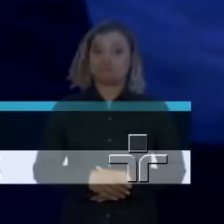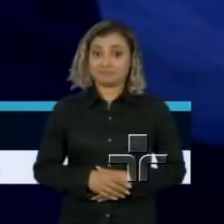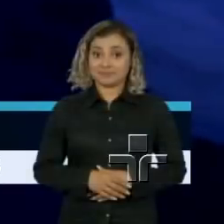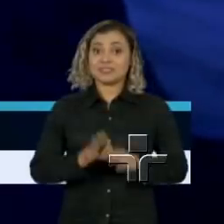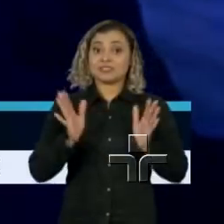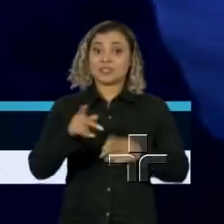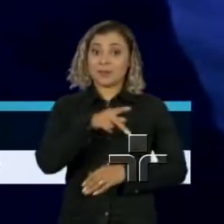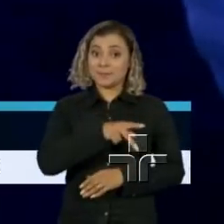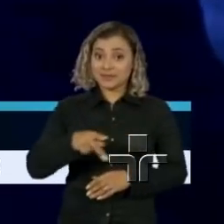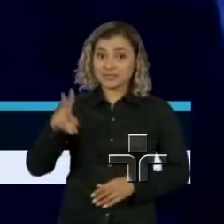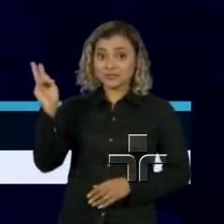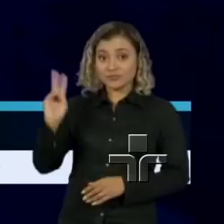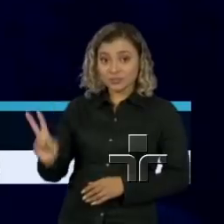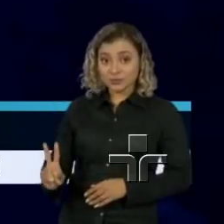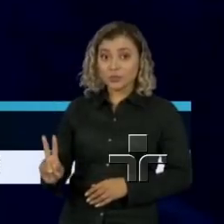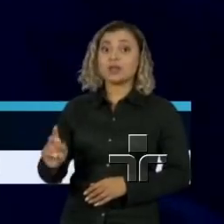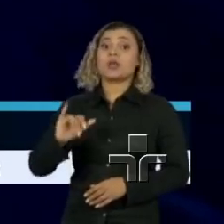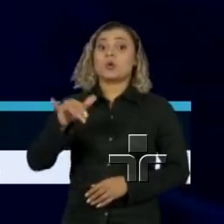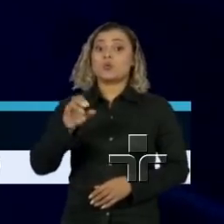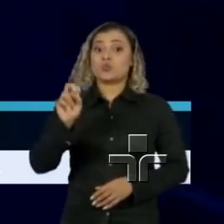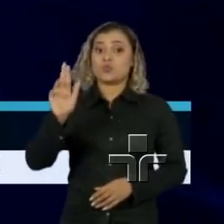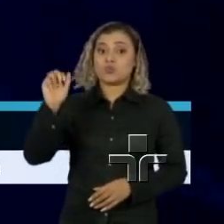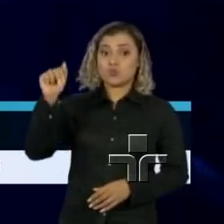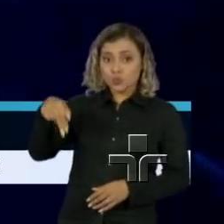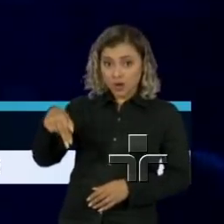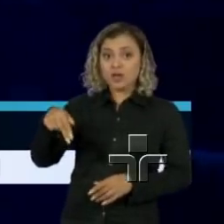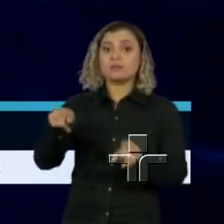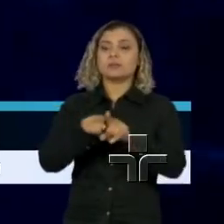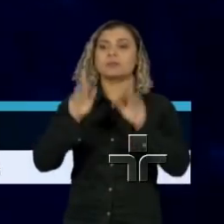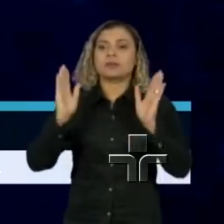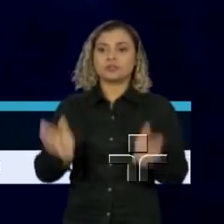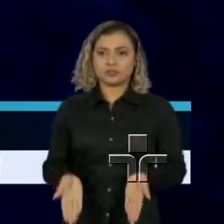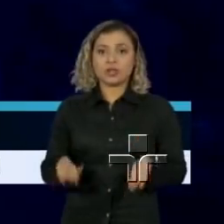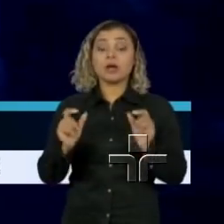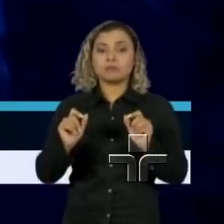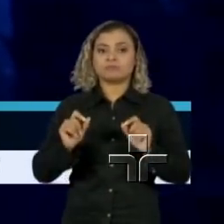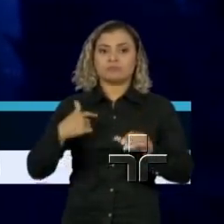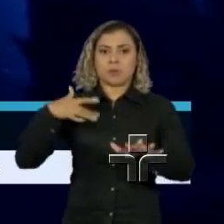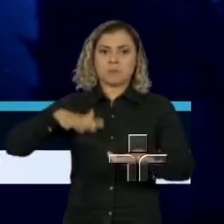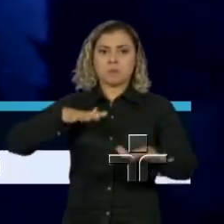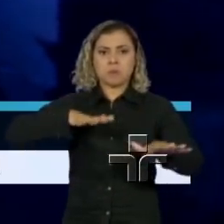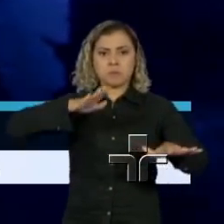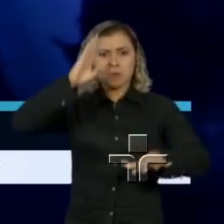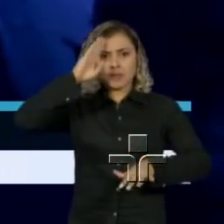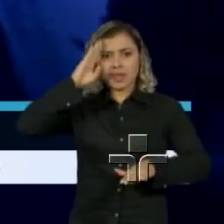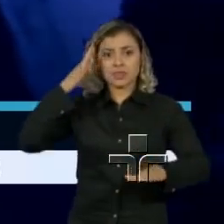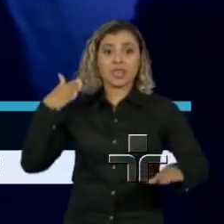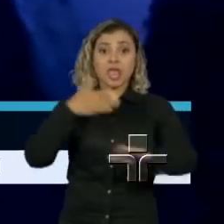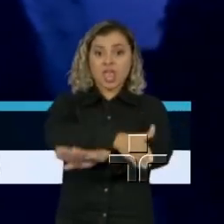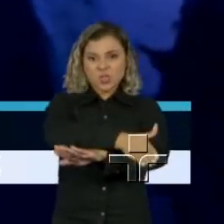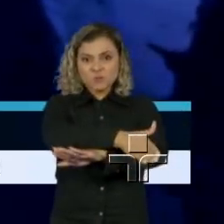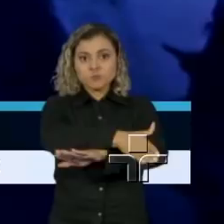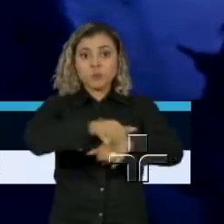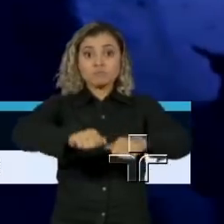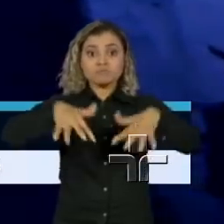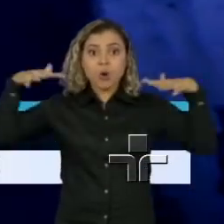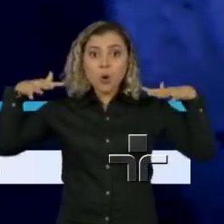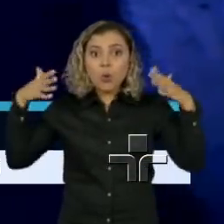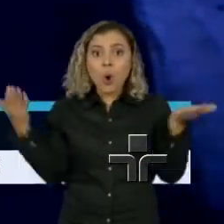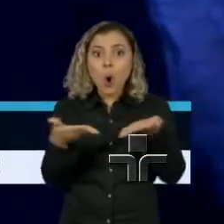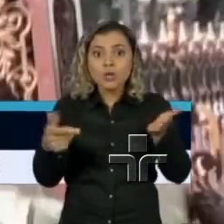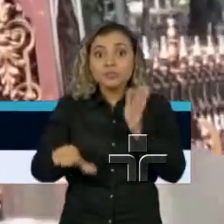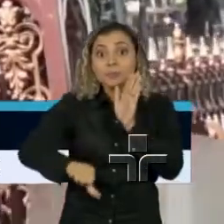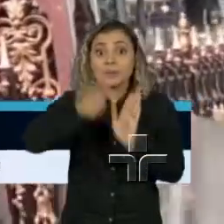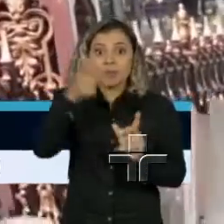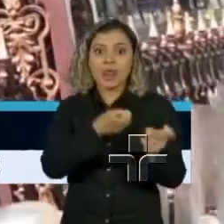Autoproclamado presidente da Venezuela, Juan Guaidó, e tropa de oposição furaram o cerco militar e entraram hoje na Assembleia Nacional para a primeira sessão do